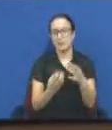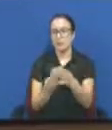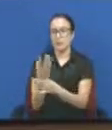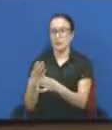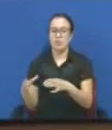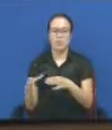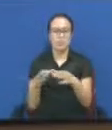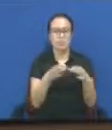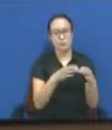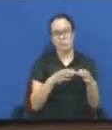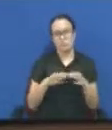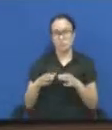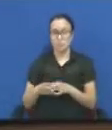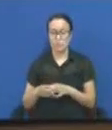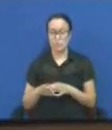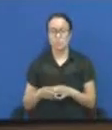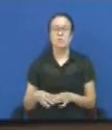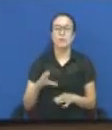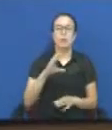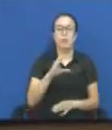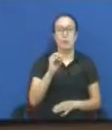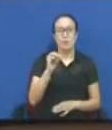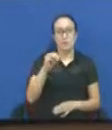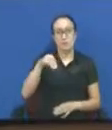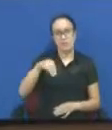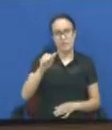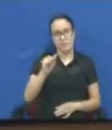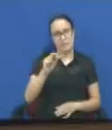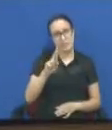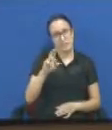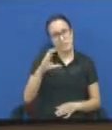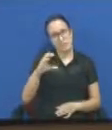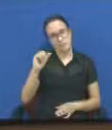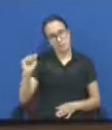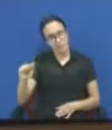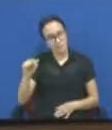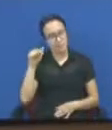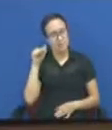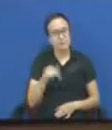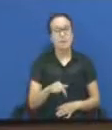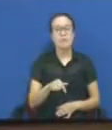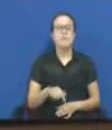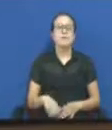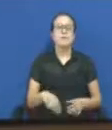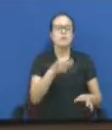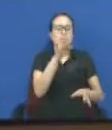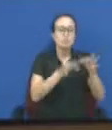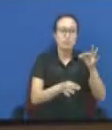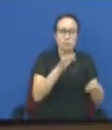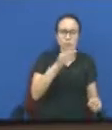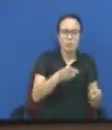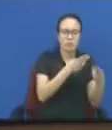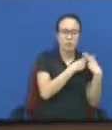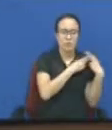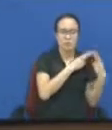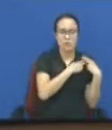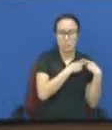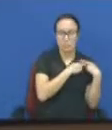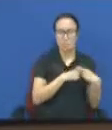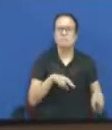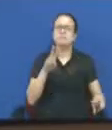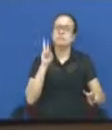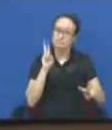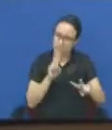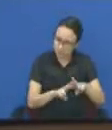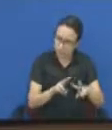funcionamento de dependências forenses desta comarca, em relação ao Juizado Especial Civil e Criminal, bem como